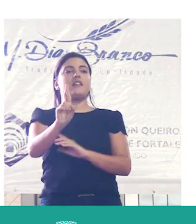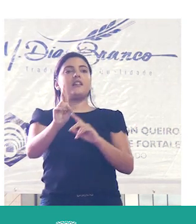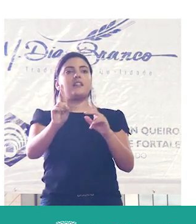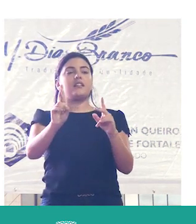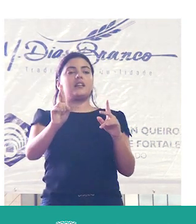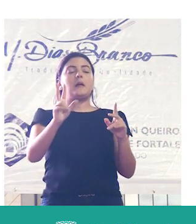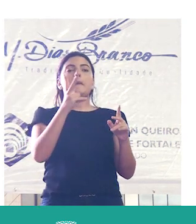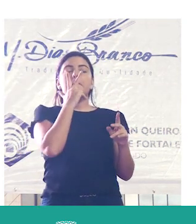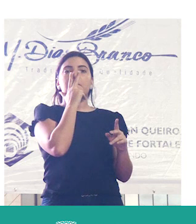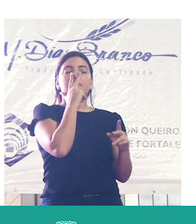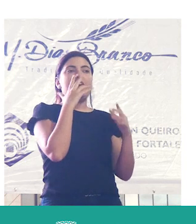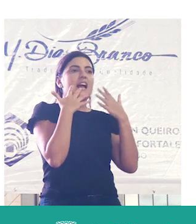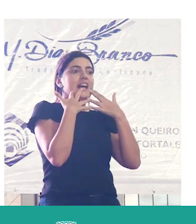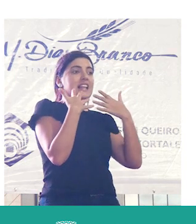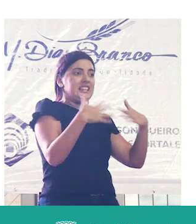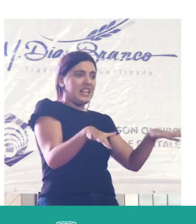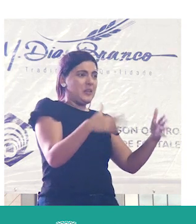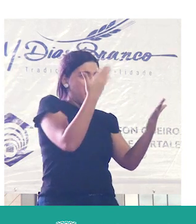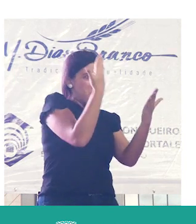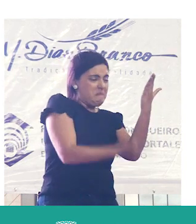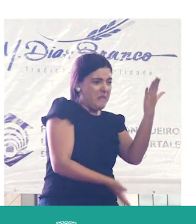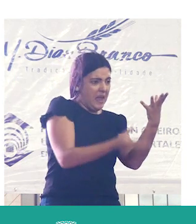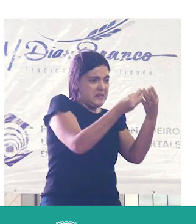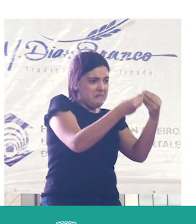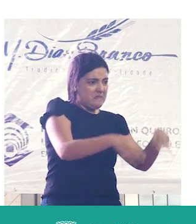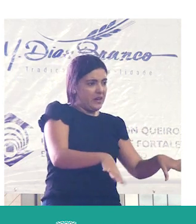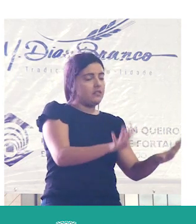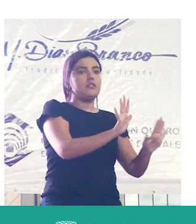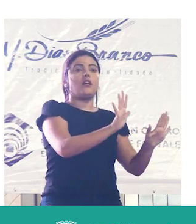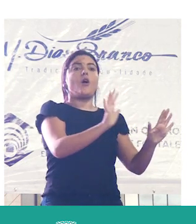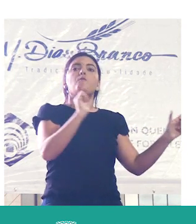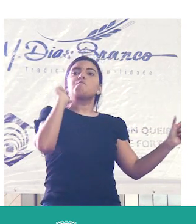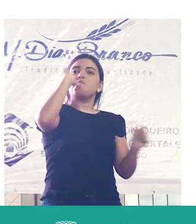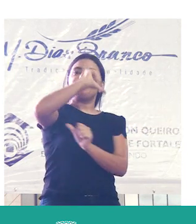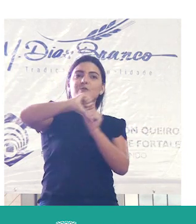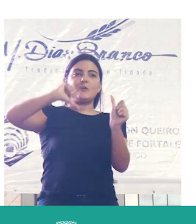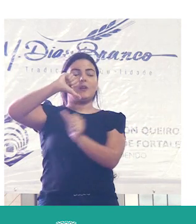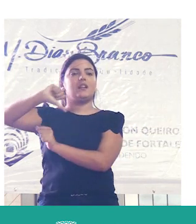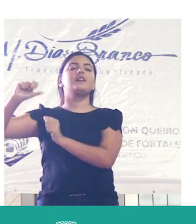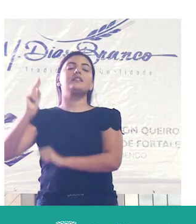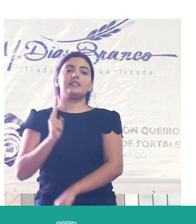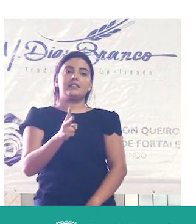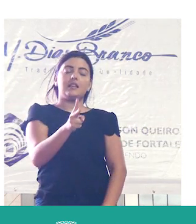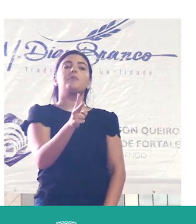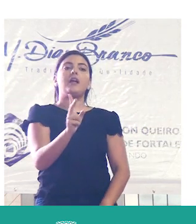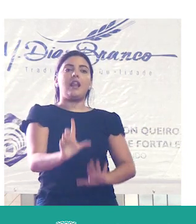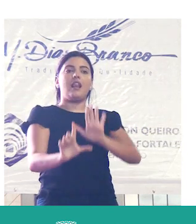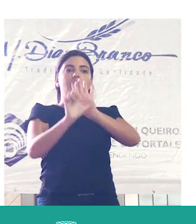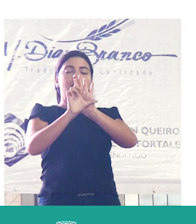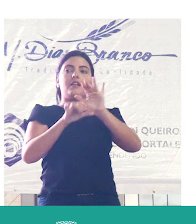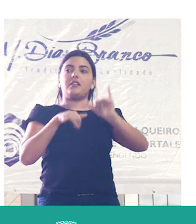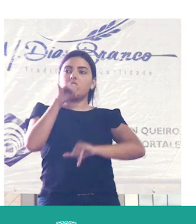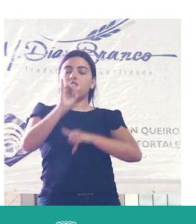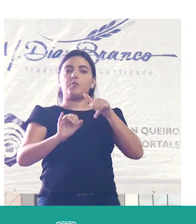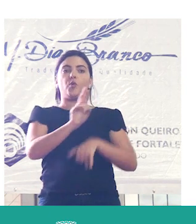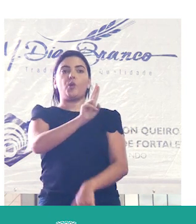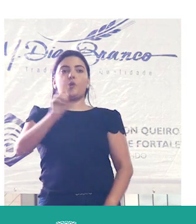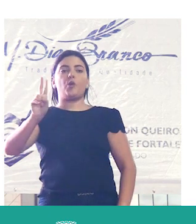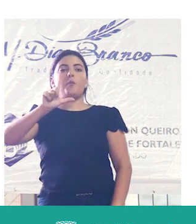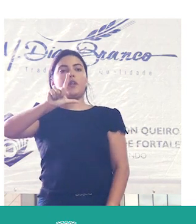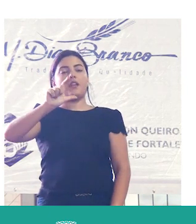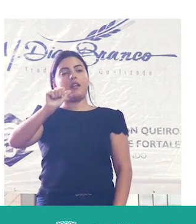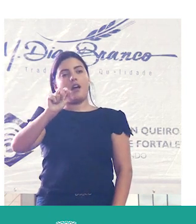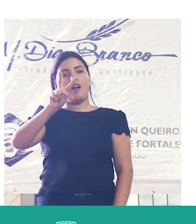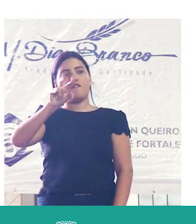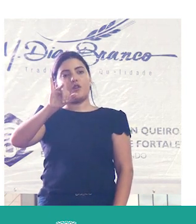falar? Na natureza nada se perde, nada se cria, tudo se transforma. Isso é uma lei química de um cara chamado